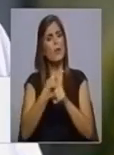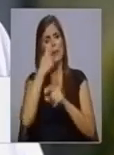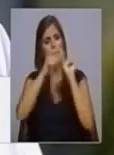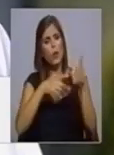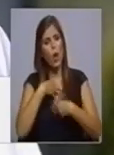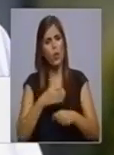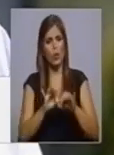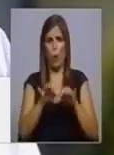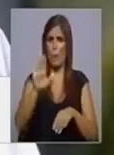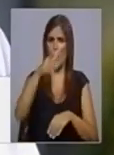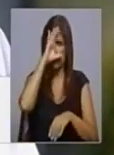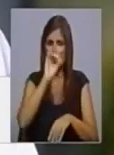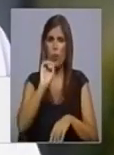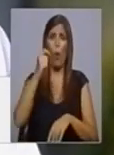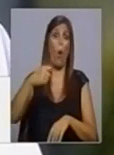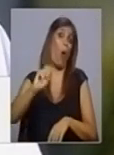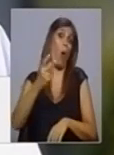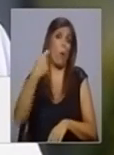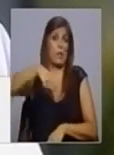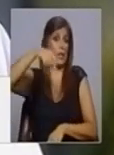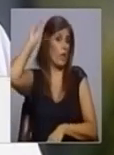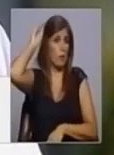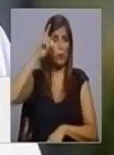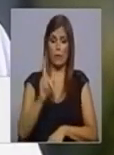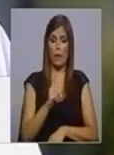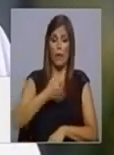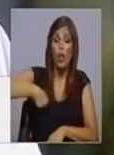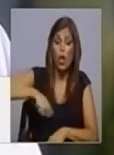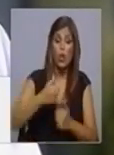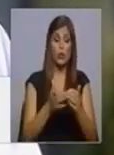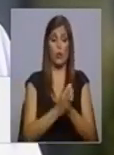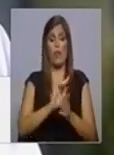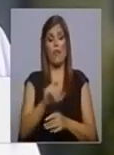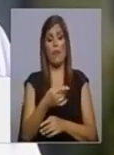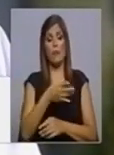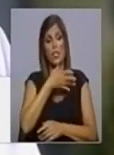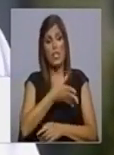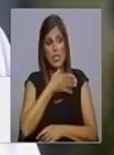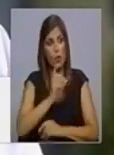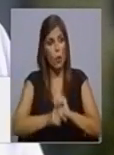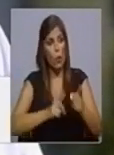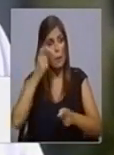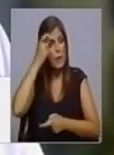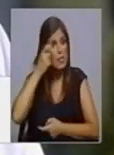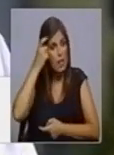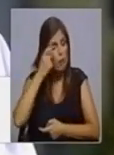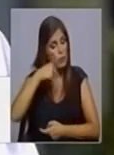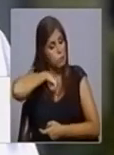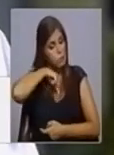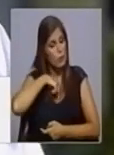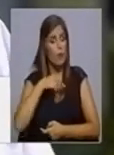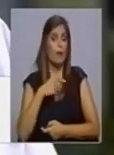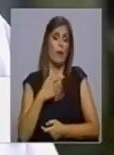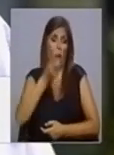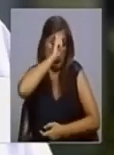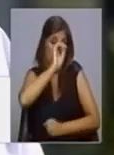o Primeiro-Ministro ou o Presidente da República. Nós todos temos que ser capazes de dizer aquilo que nos vai na alma, com a prudência necessária,